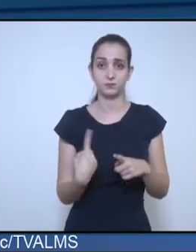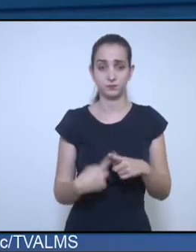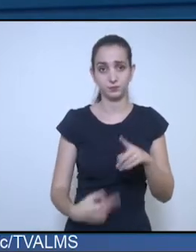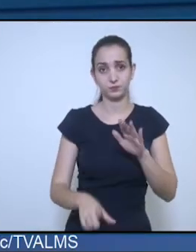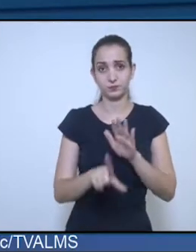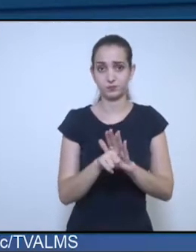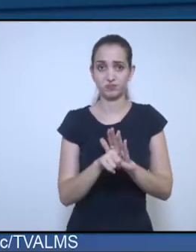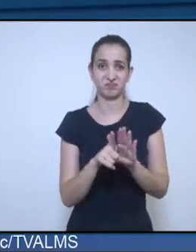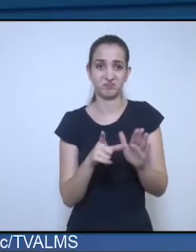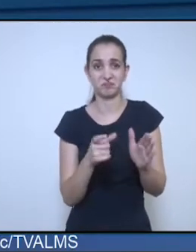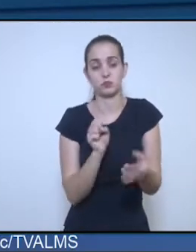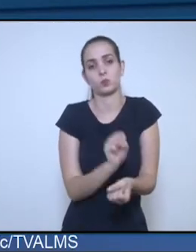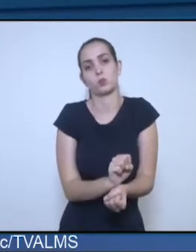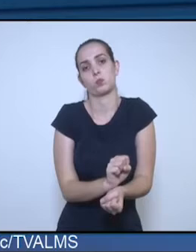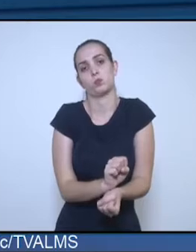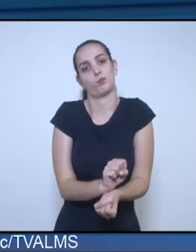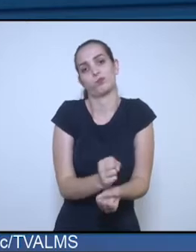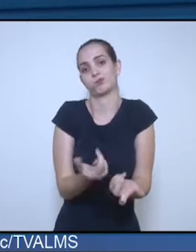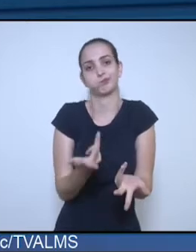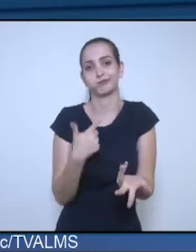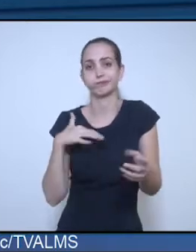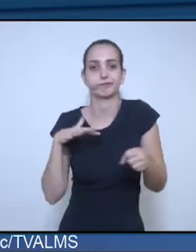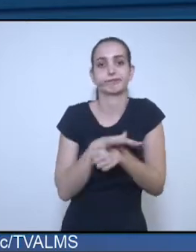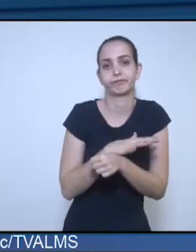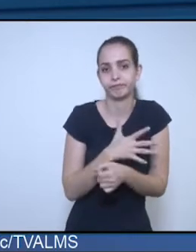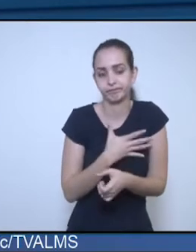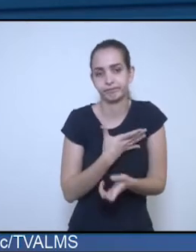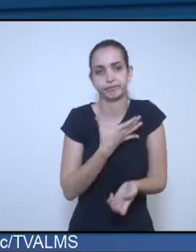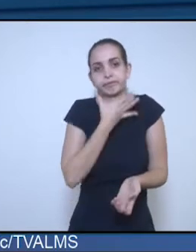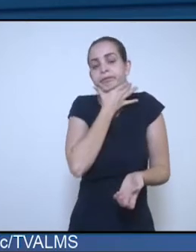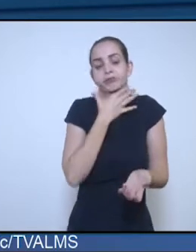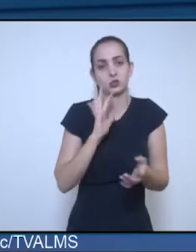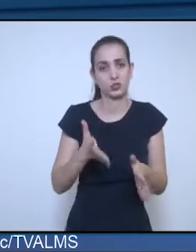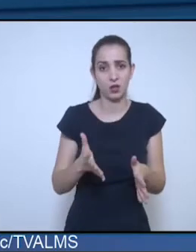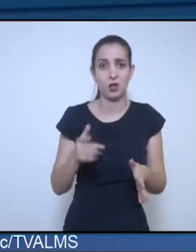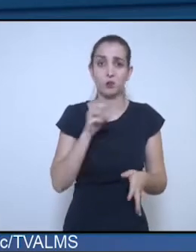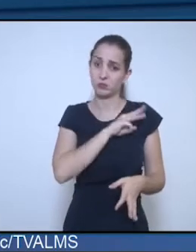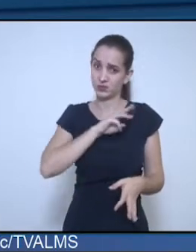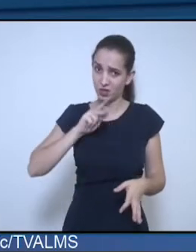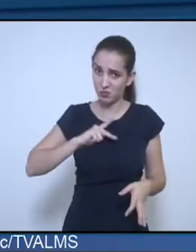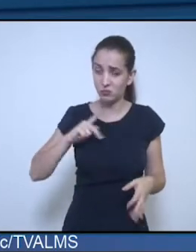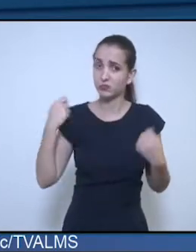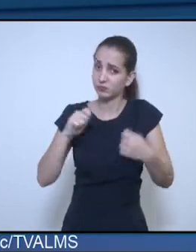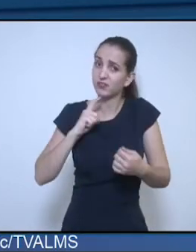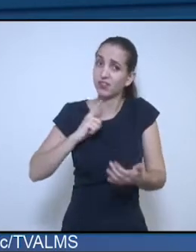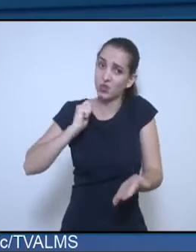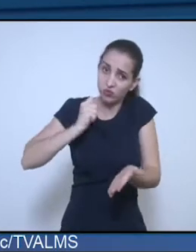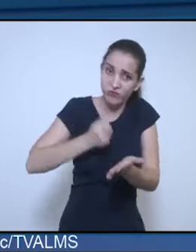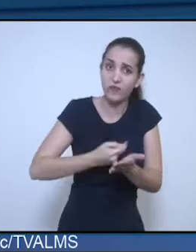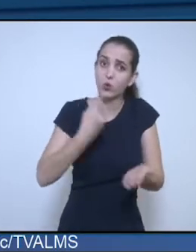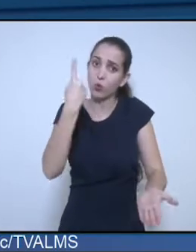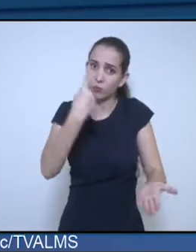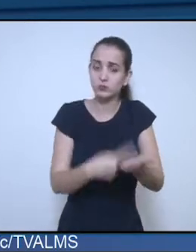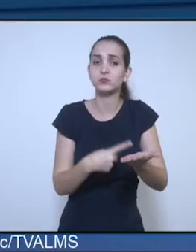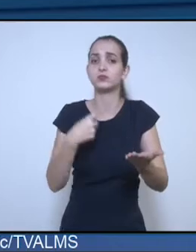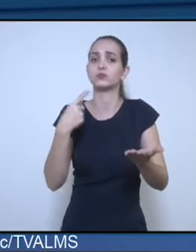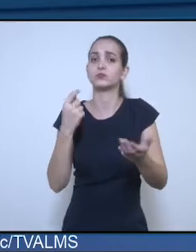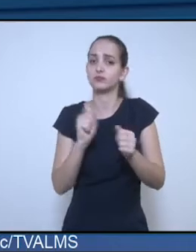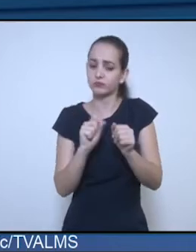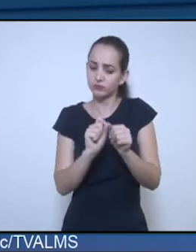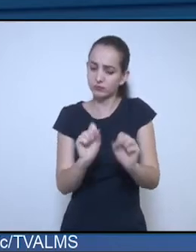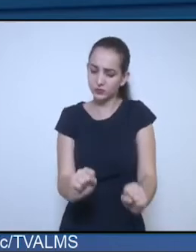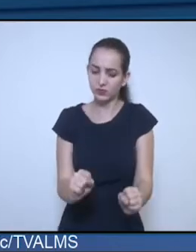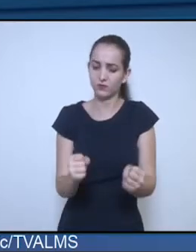leis mortas, nós estamos cheios. O Ministério Público ele tem que fazer esse dever, de ser um instrumento de defesa